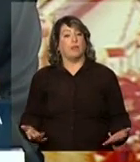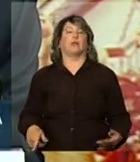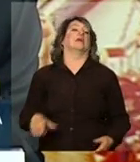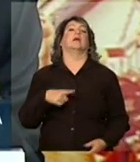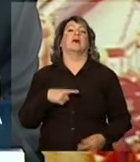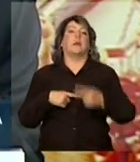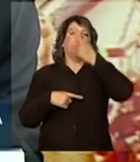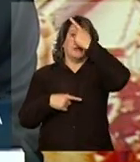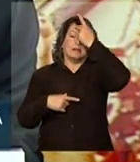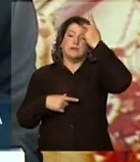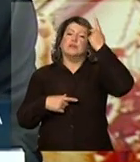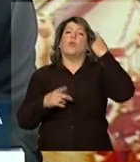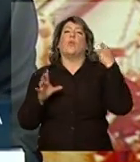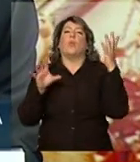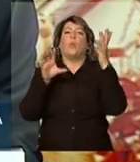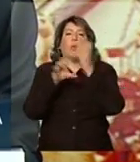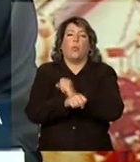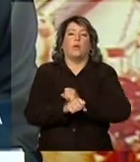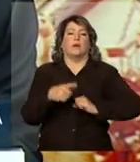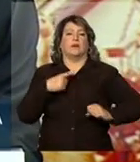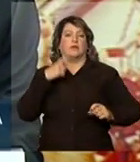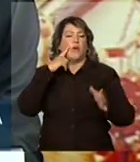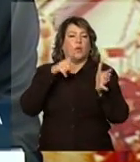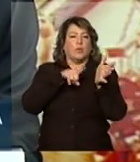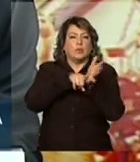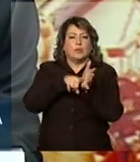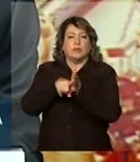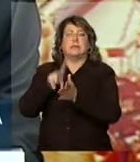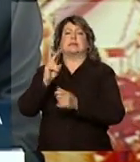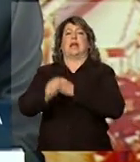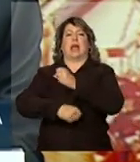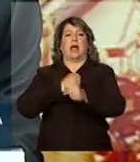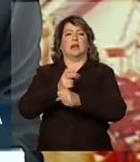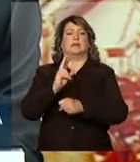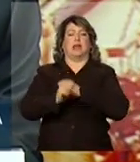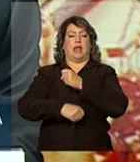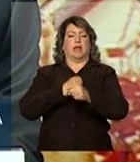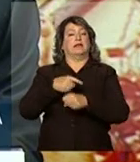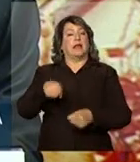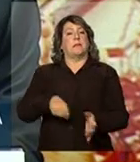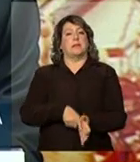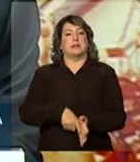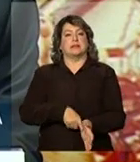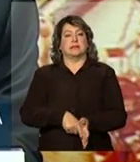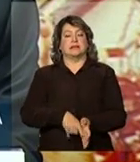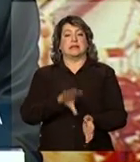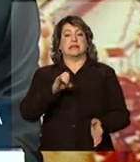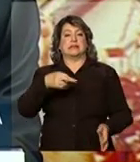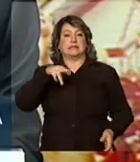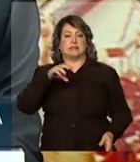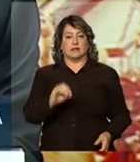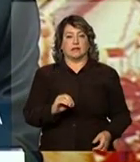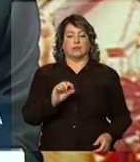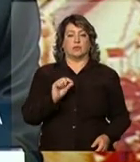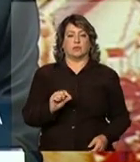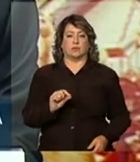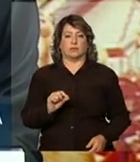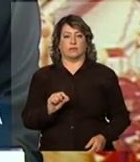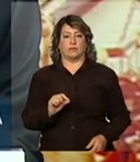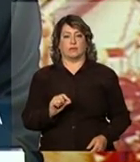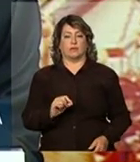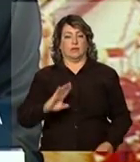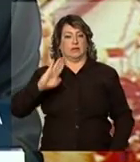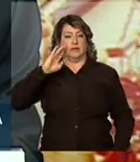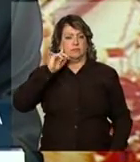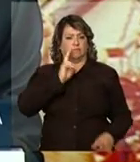é, vamos dizer assim, corrigida ou atualizada anualmente com base nessas pesquisas. Os centros, esses centros